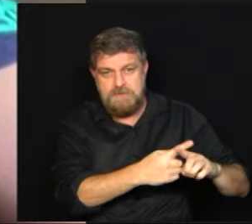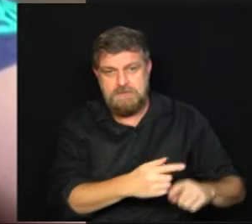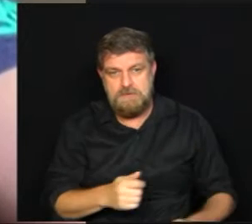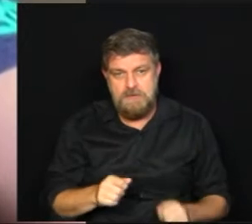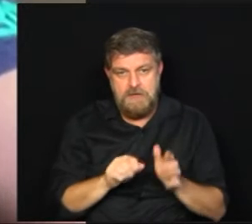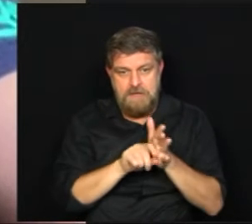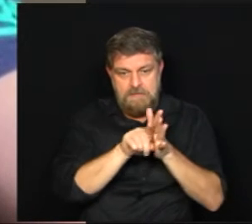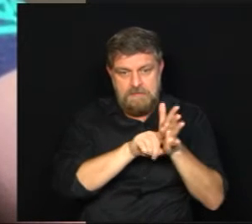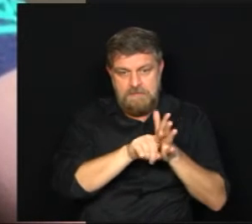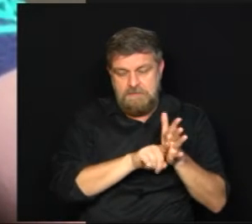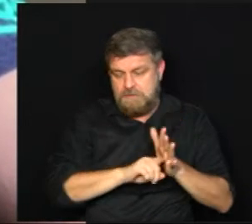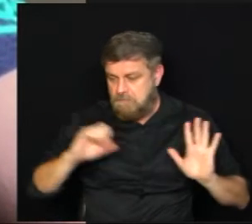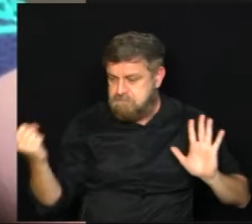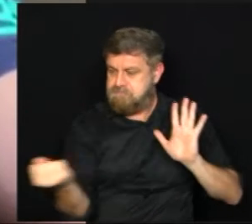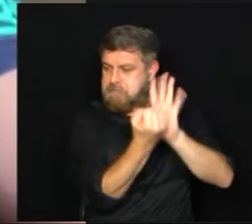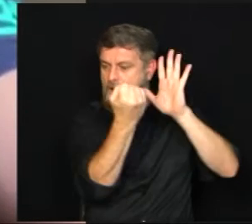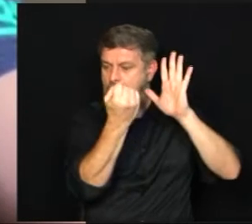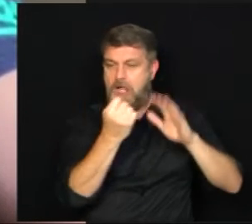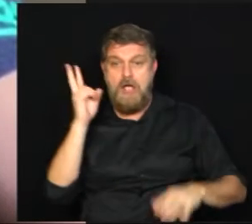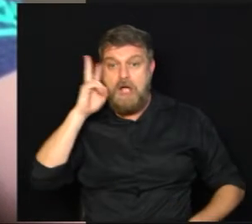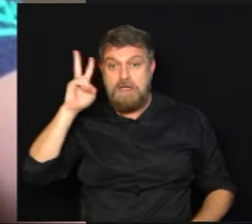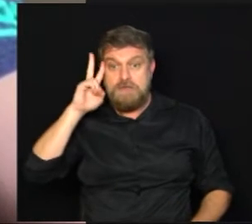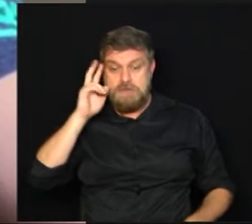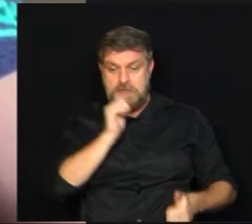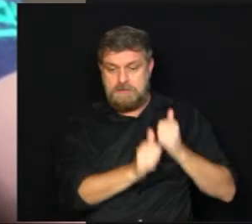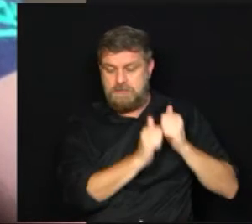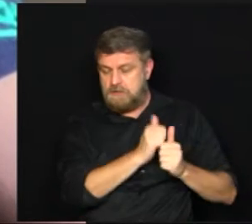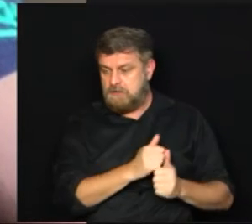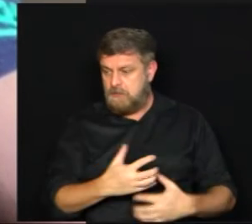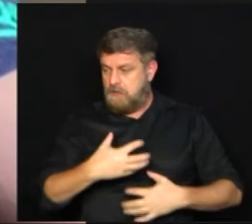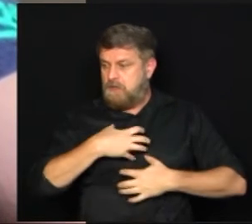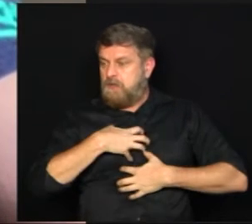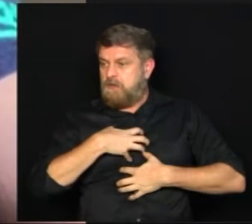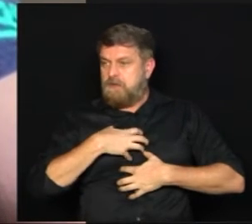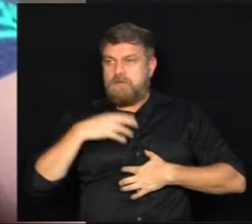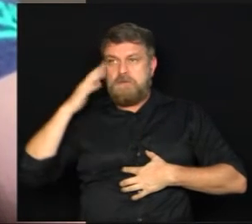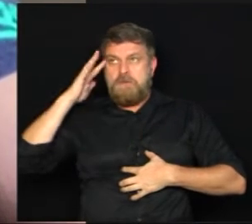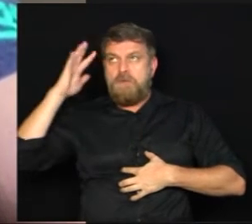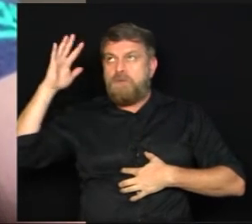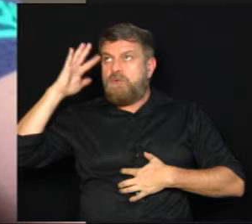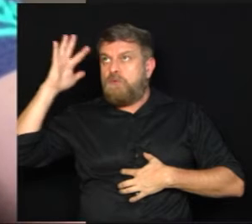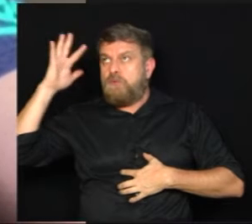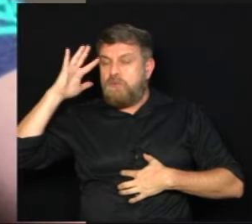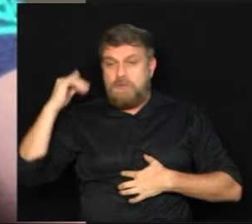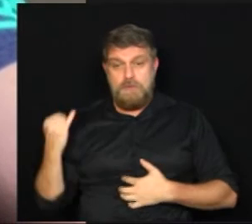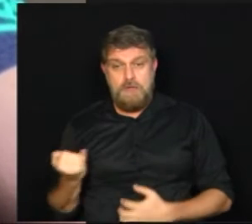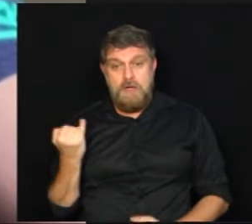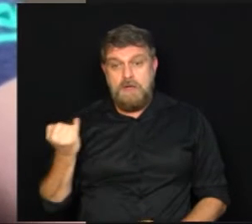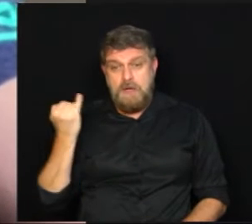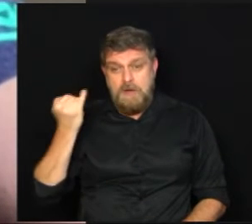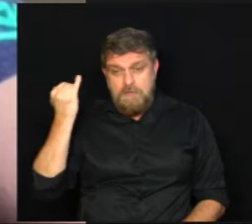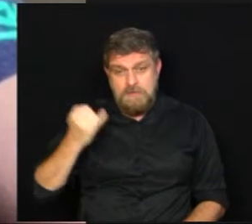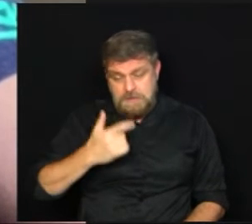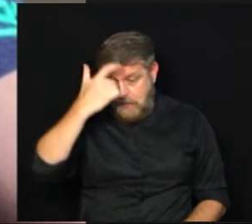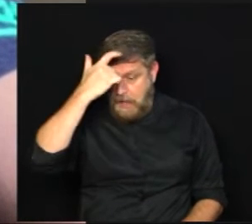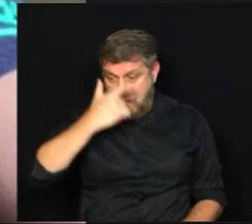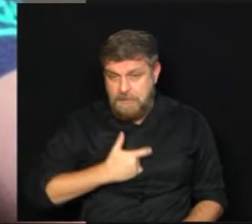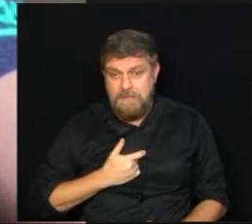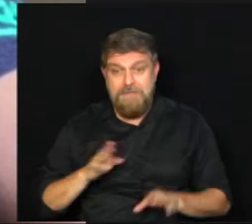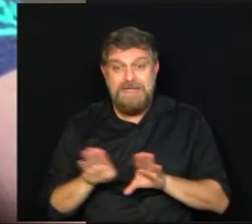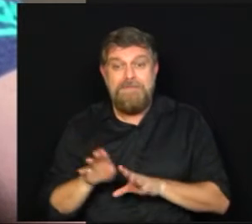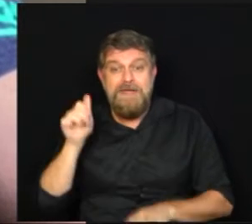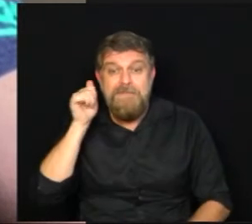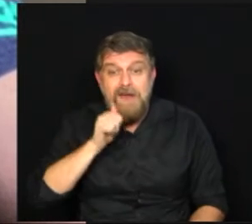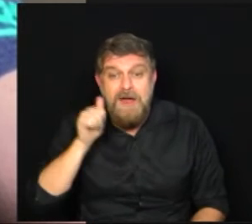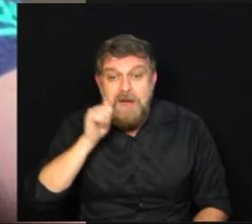feito histórico, a minha ficha caiu e eu fiquei pensando na importância que isso teria, não só para mim, mas para as meninas